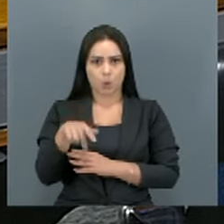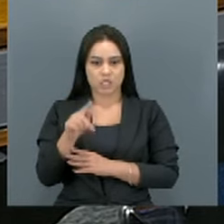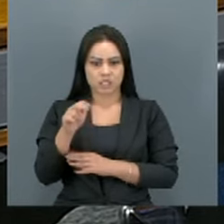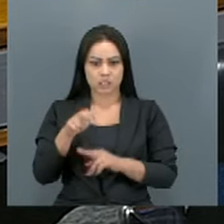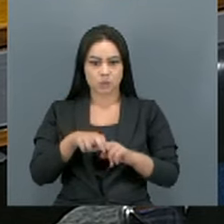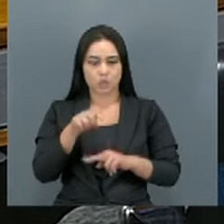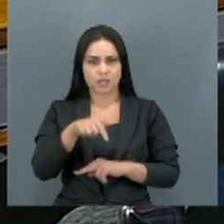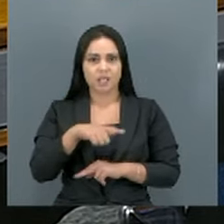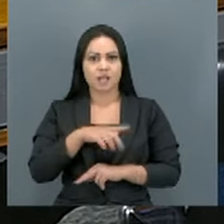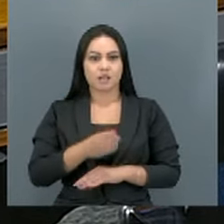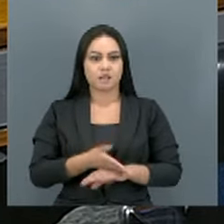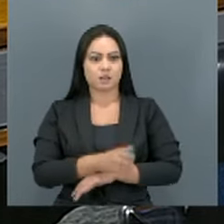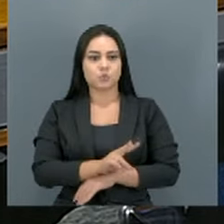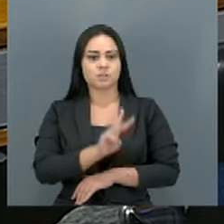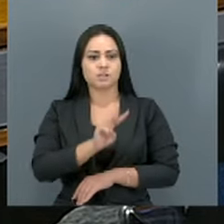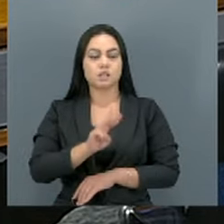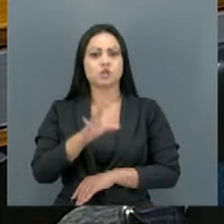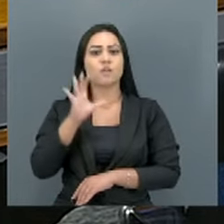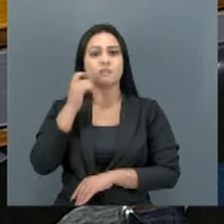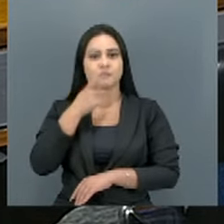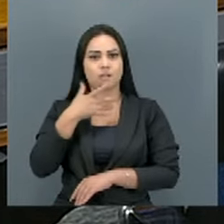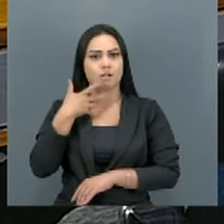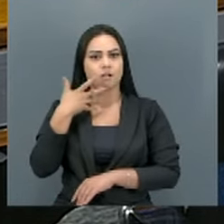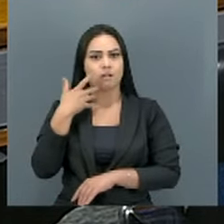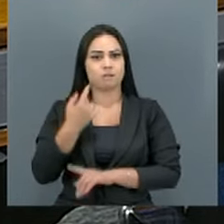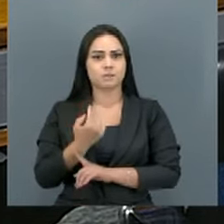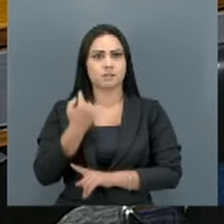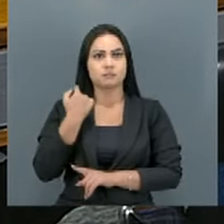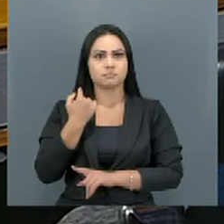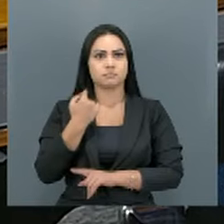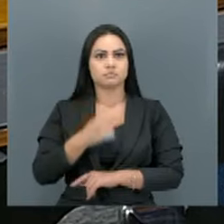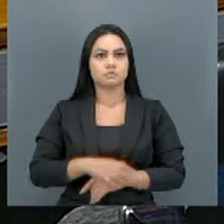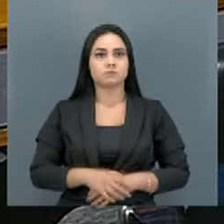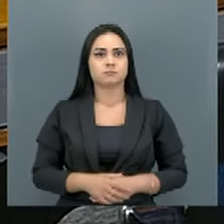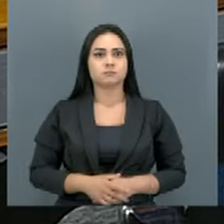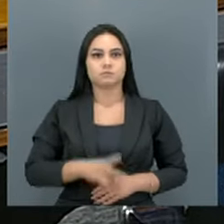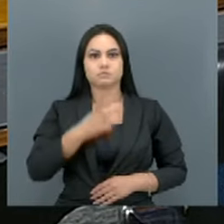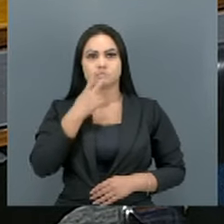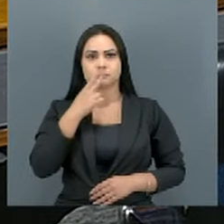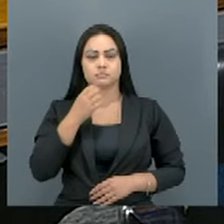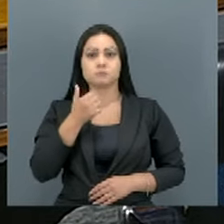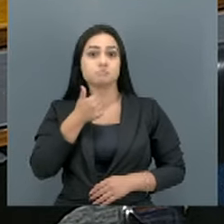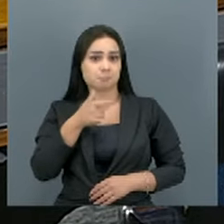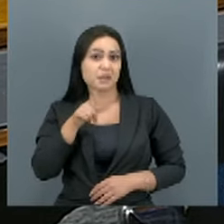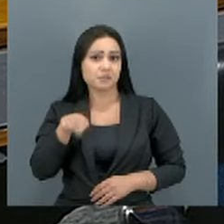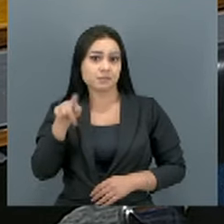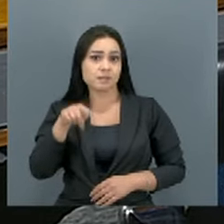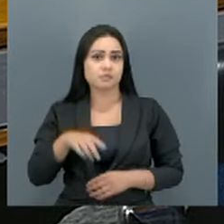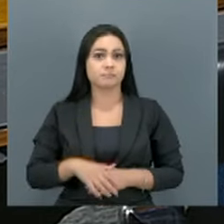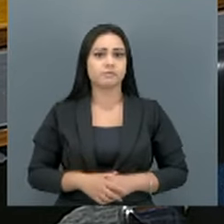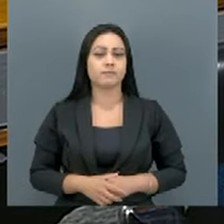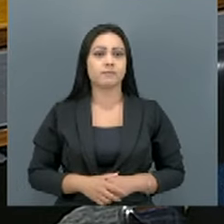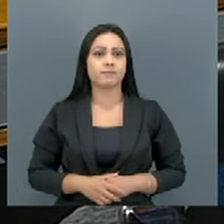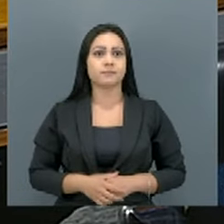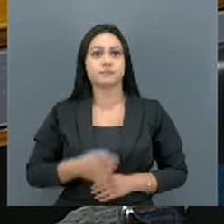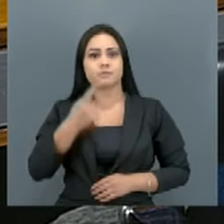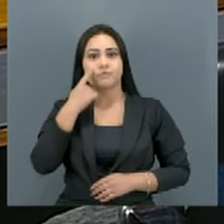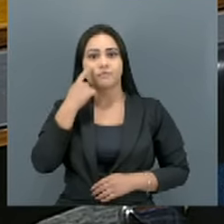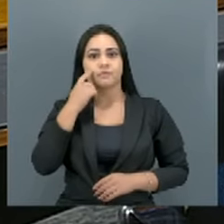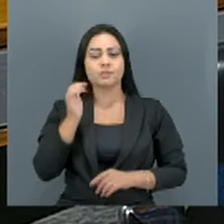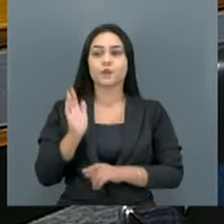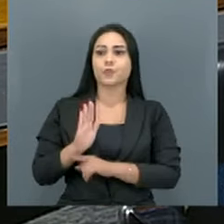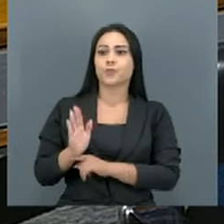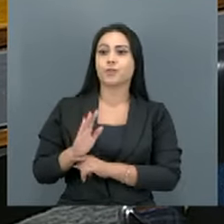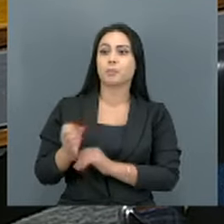gente entrar no site, se ouvir a fala dele passada, parece que está tudo bem com vocês. Se a gente assistir um filme produzido